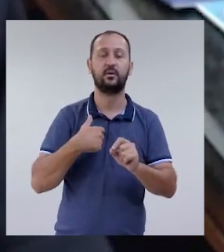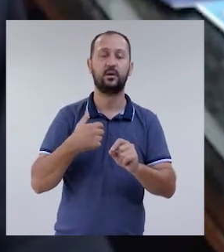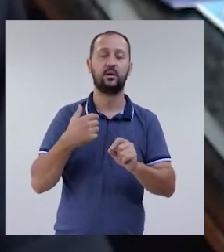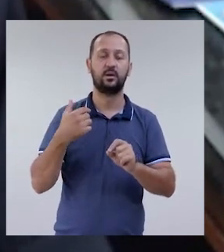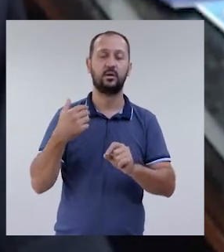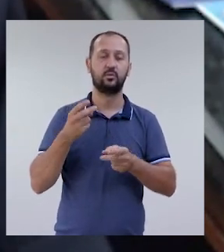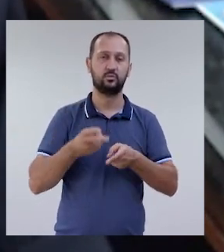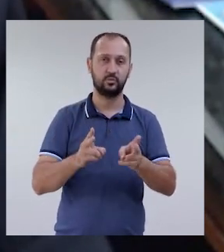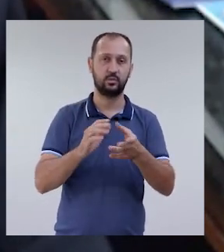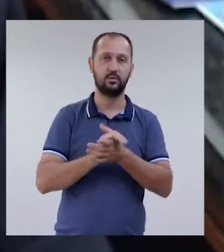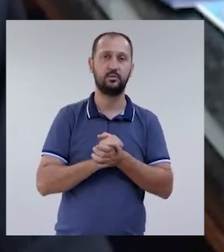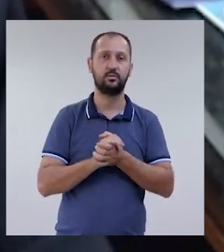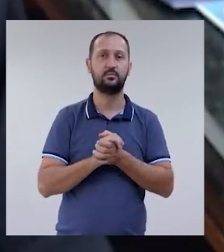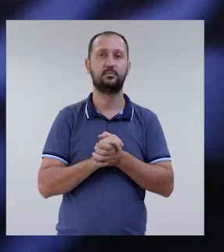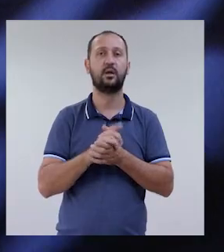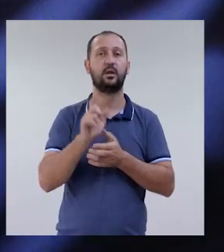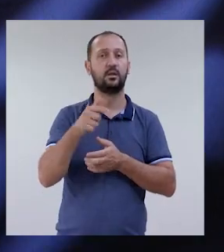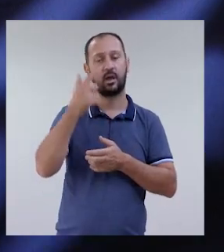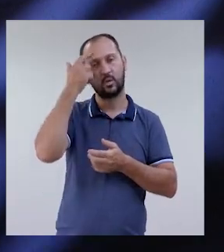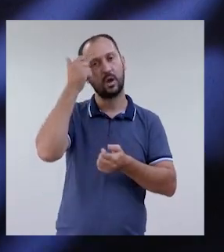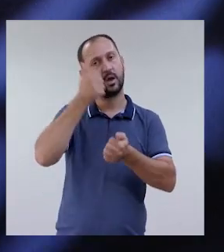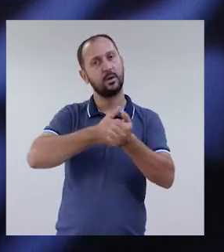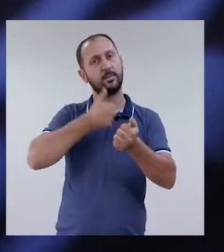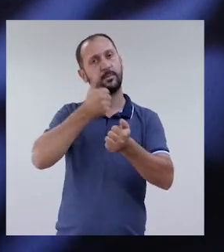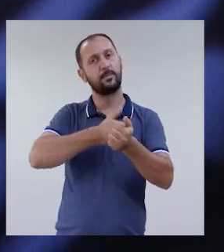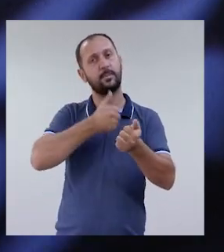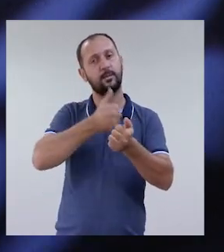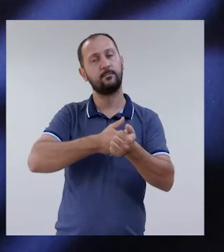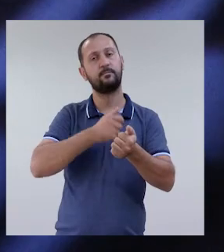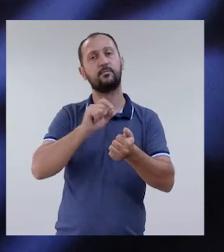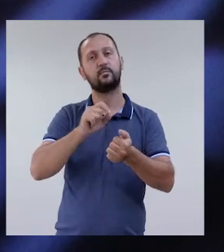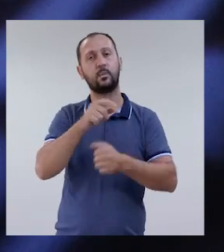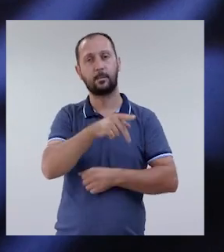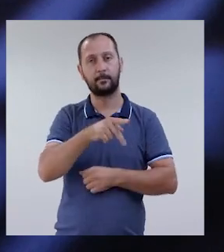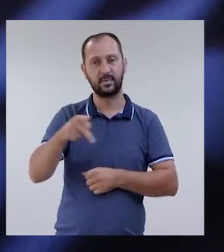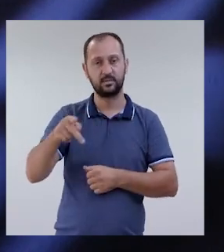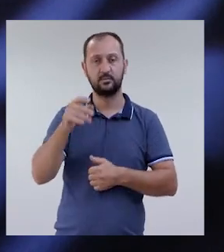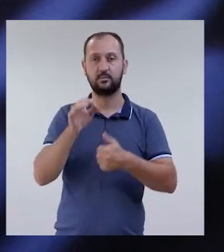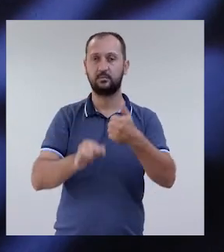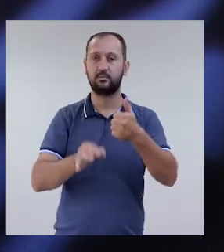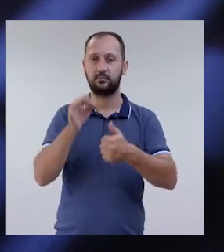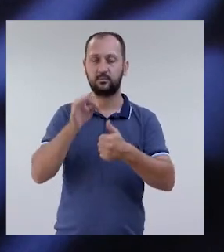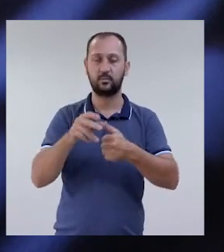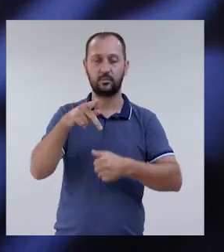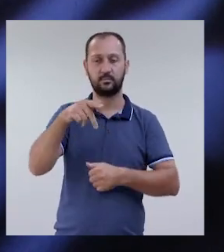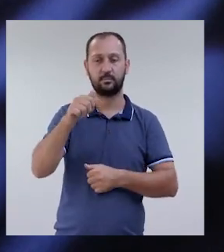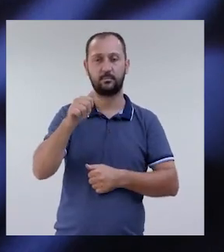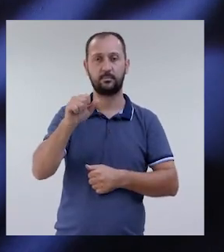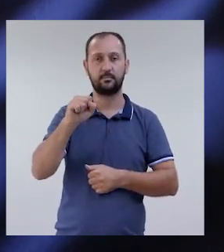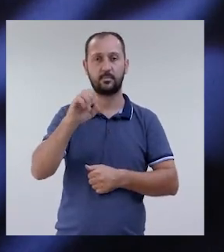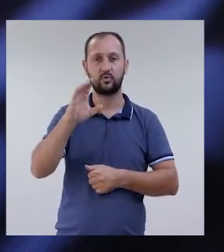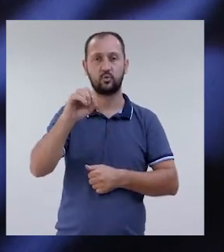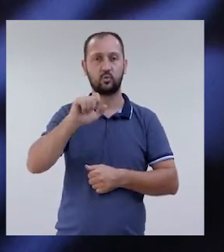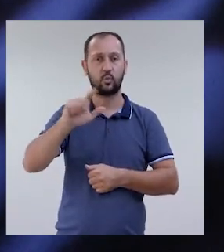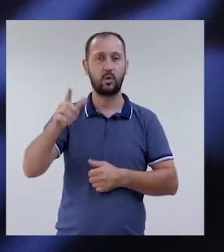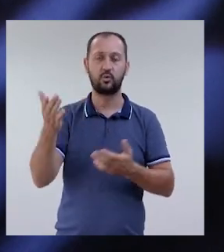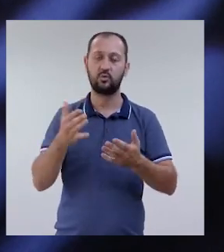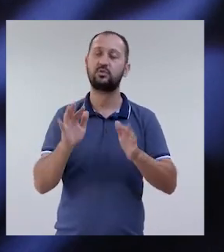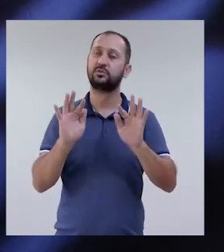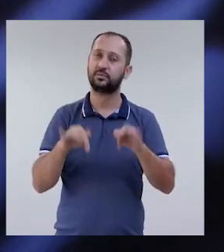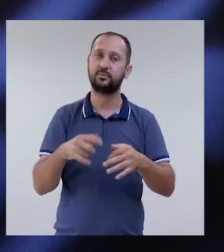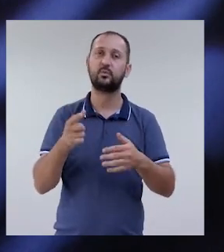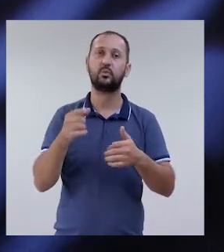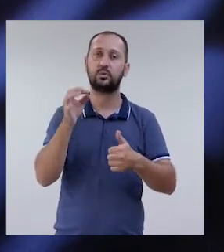isso irá continuar. Bem, é com essa reflexão do presidente do nosso Tribunal de Justiça, o Dr. Pascoal, que a gente